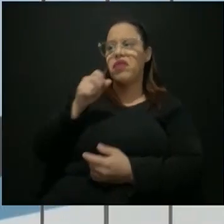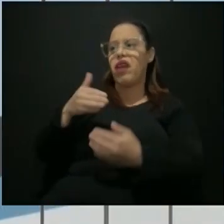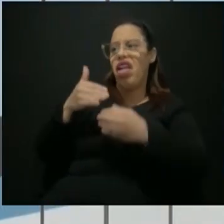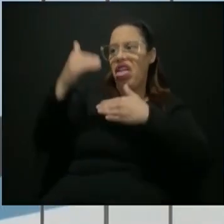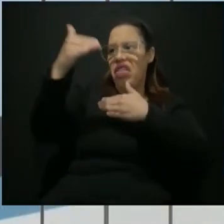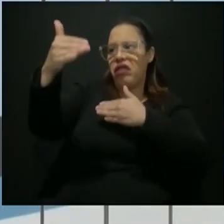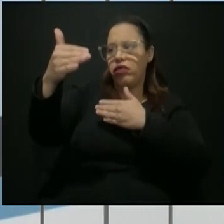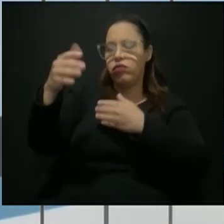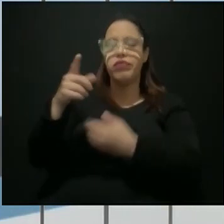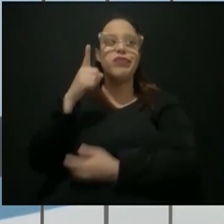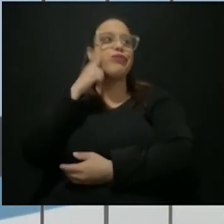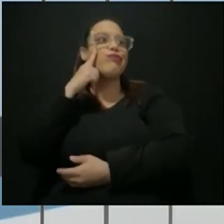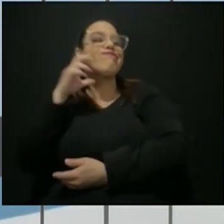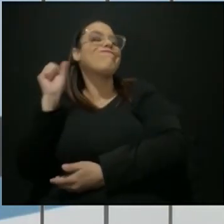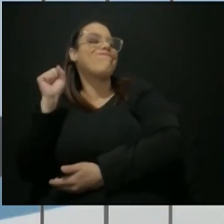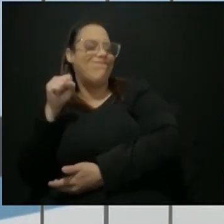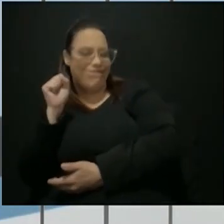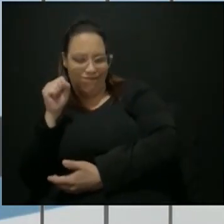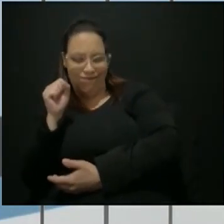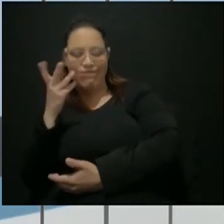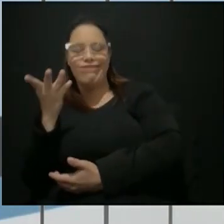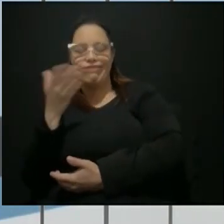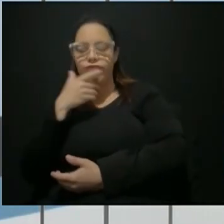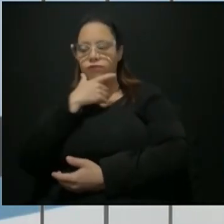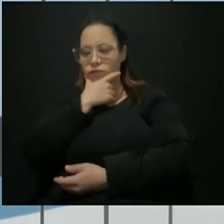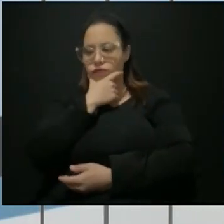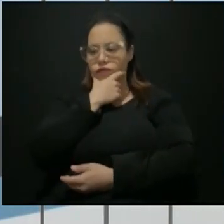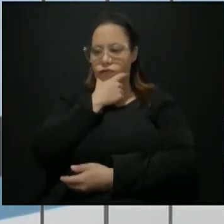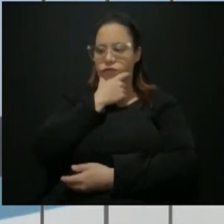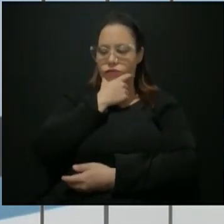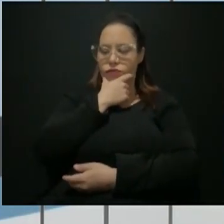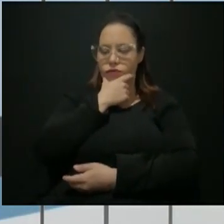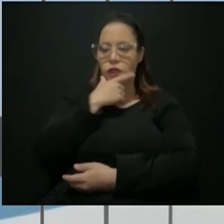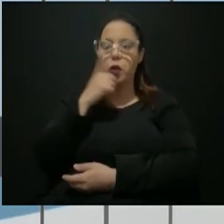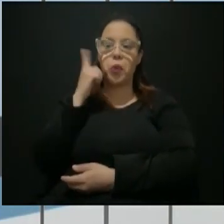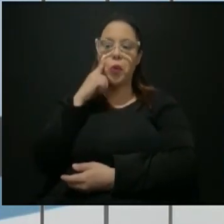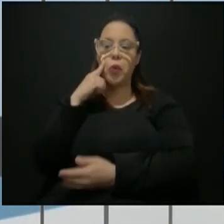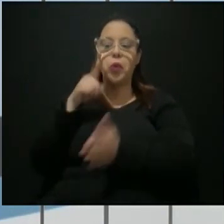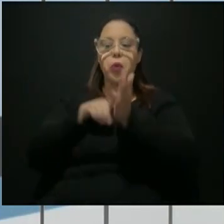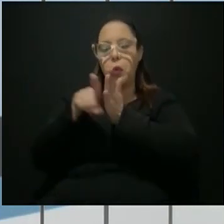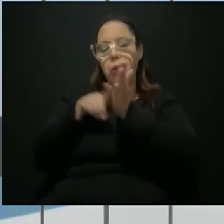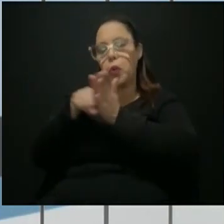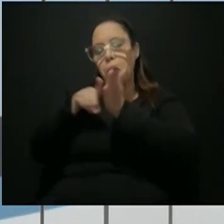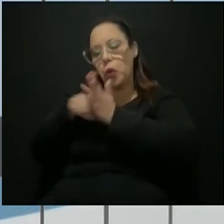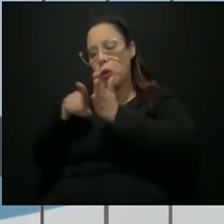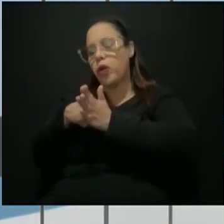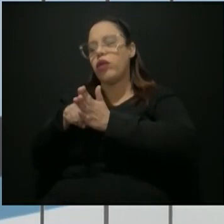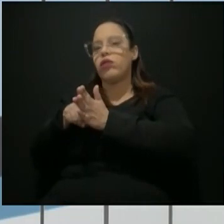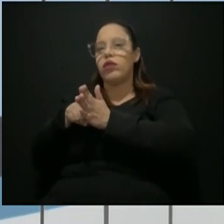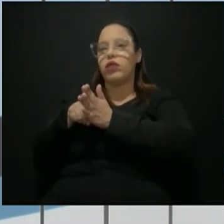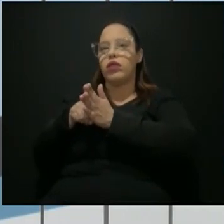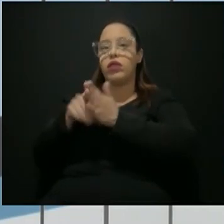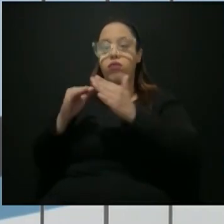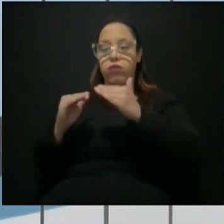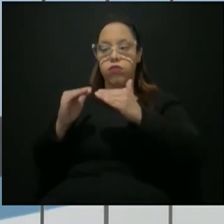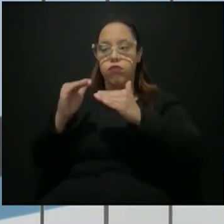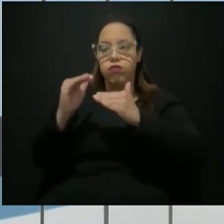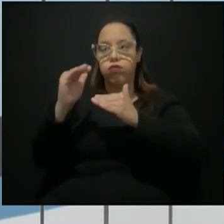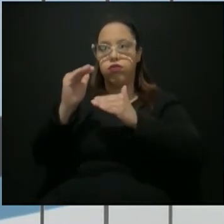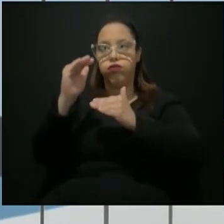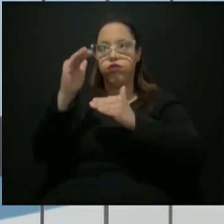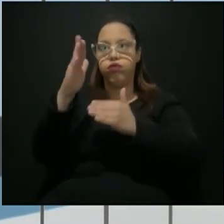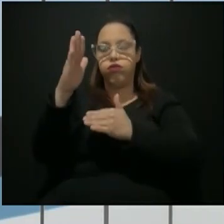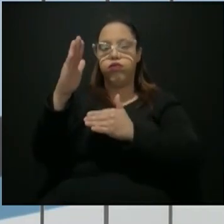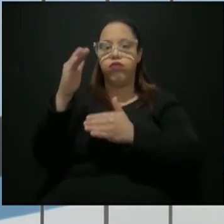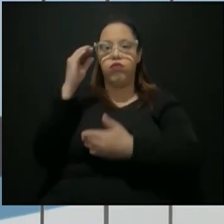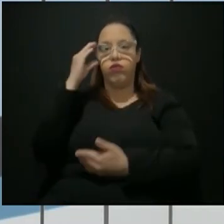que sim, né? A gente tem, como a gente verificou nos dados, né? A gente tem uma tendência de ampliação, né, do